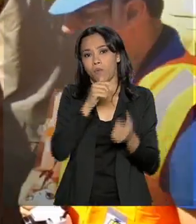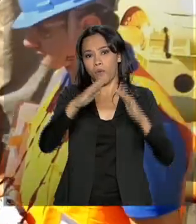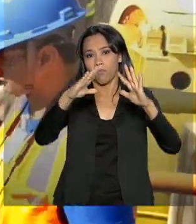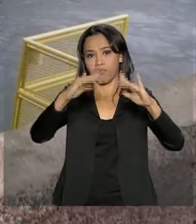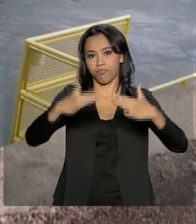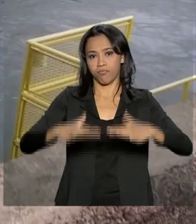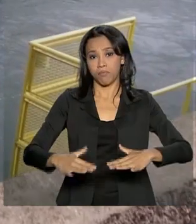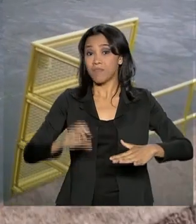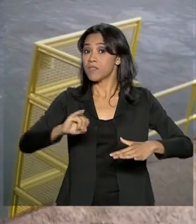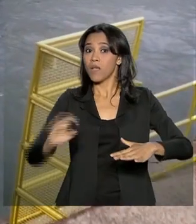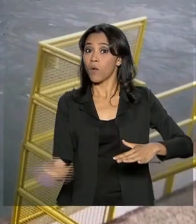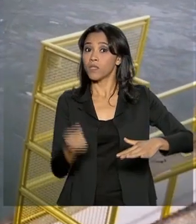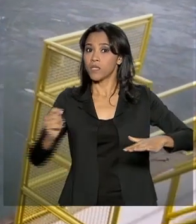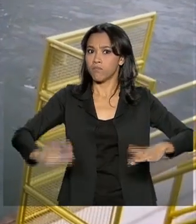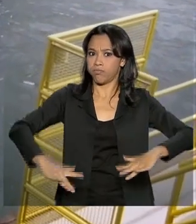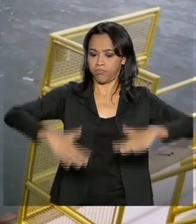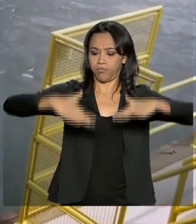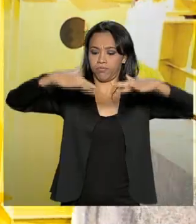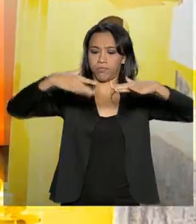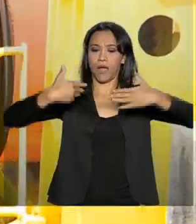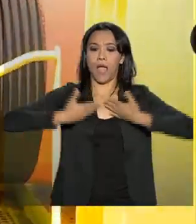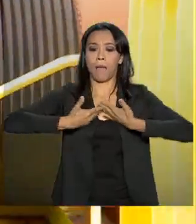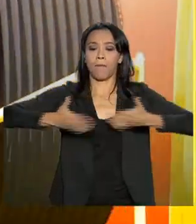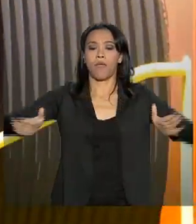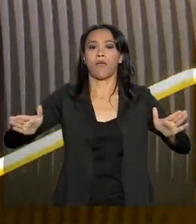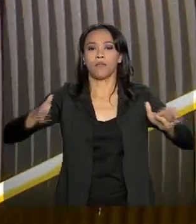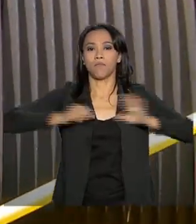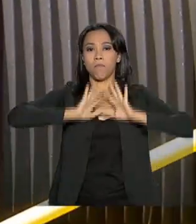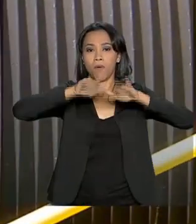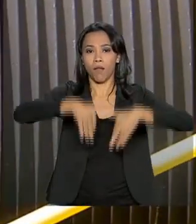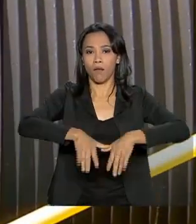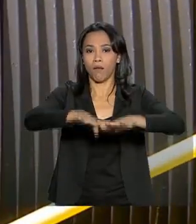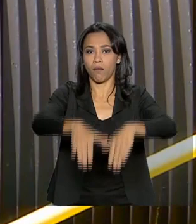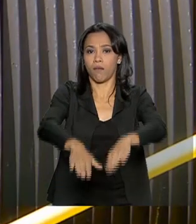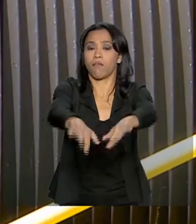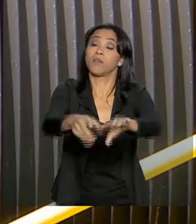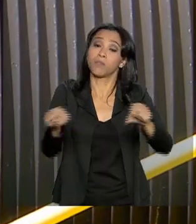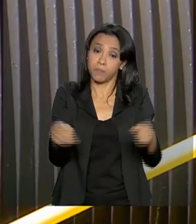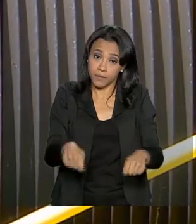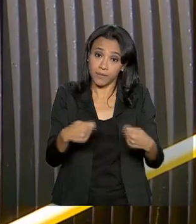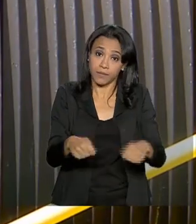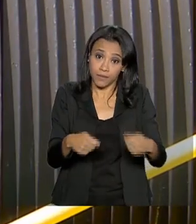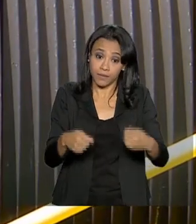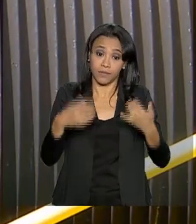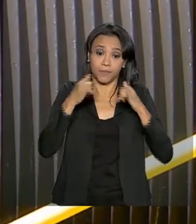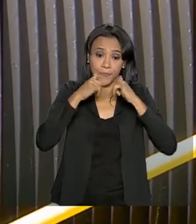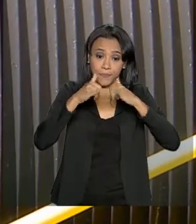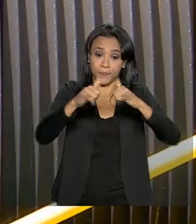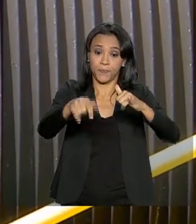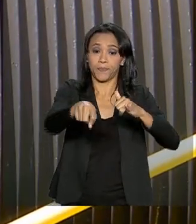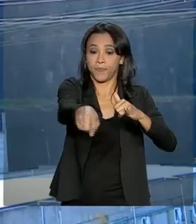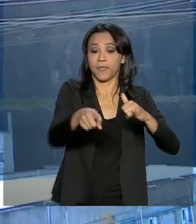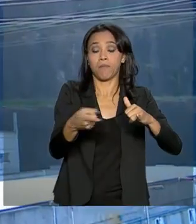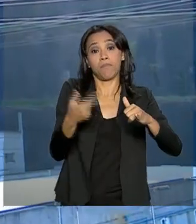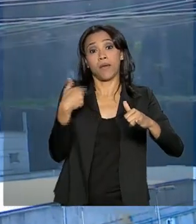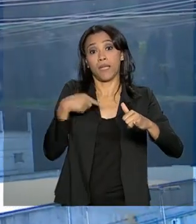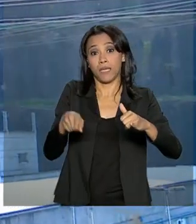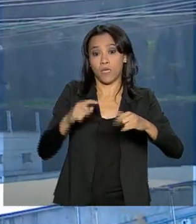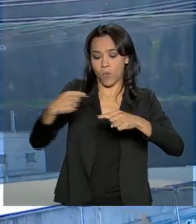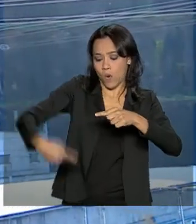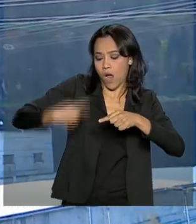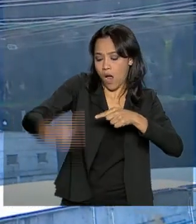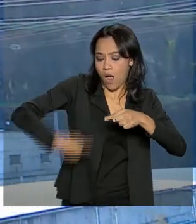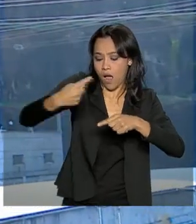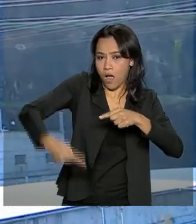de uma cheia, as comportas são abertas. Para isso, é preciso energia elétrica para acionar os cabos de aço. Se algum